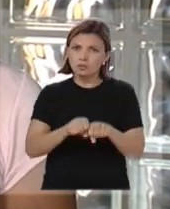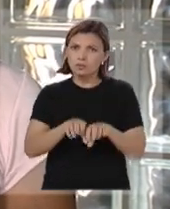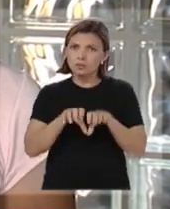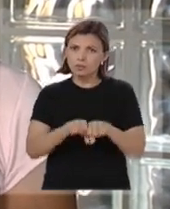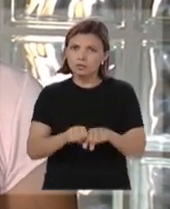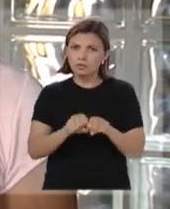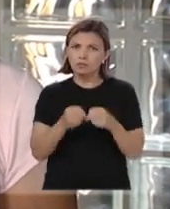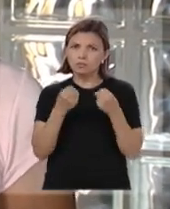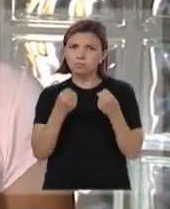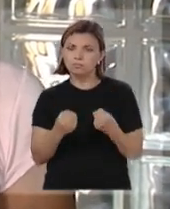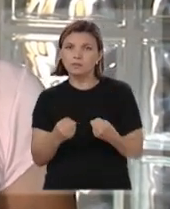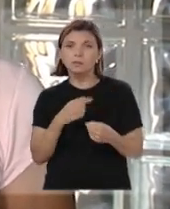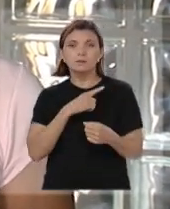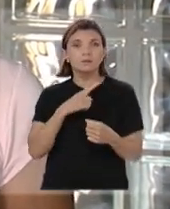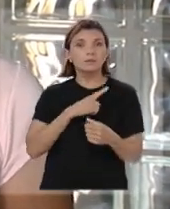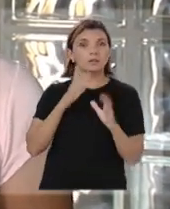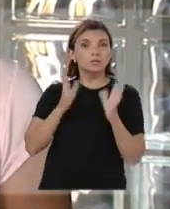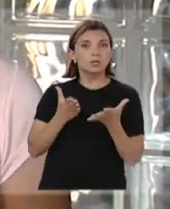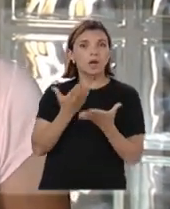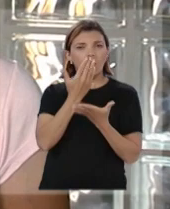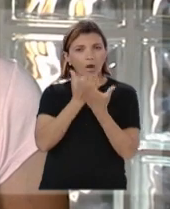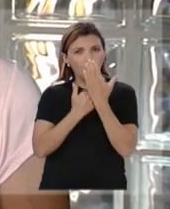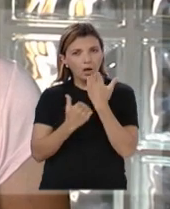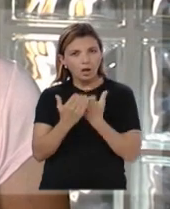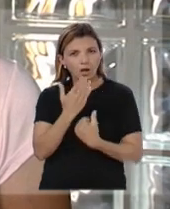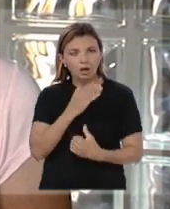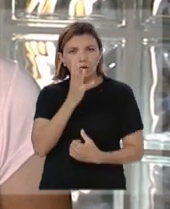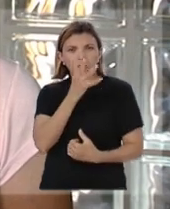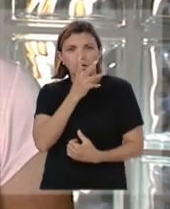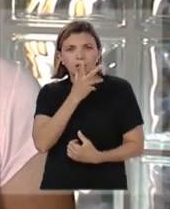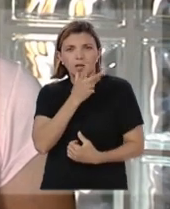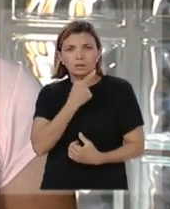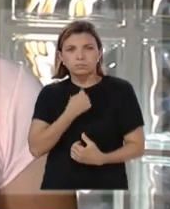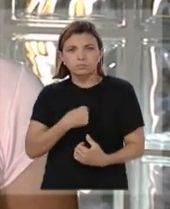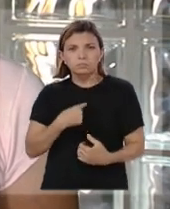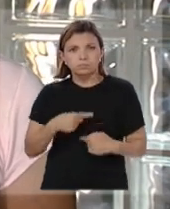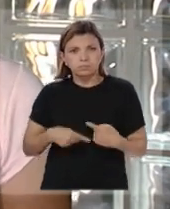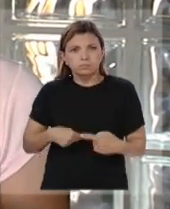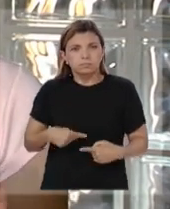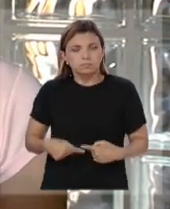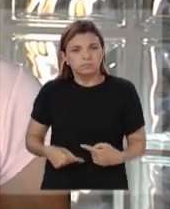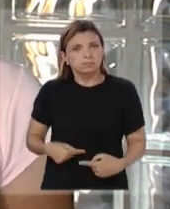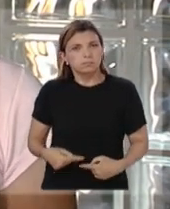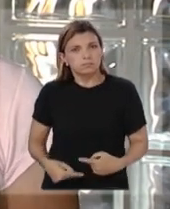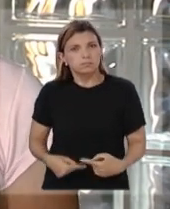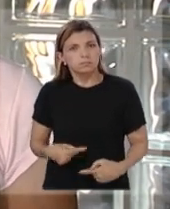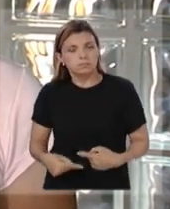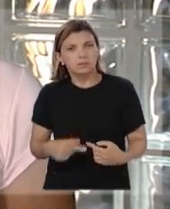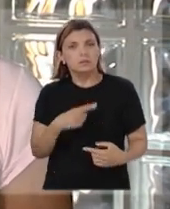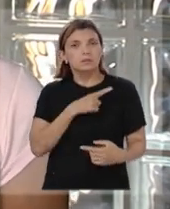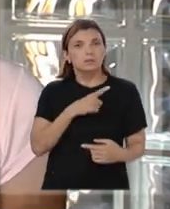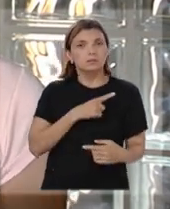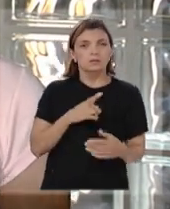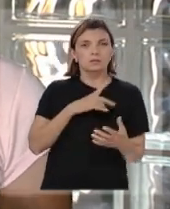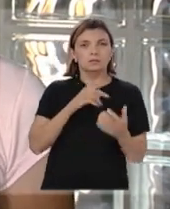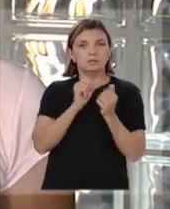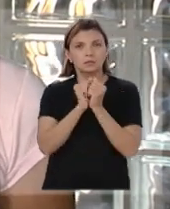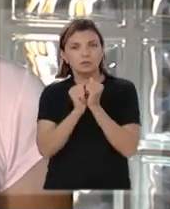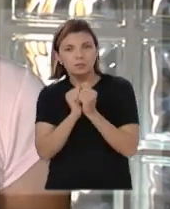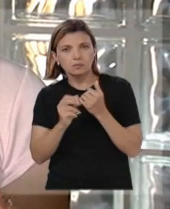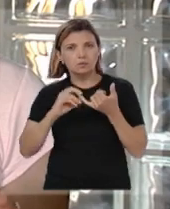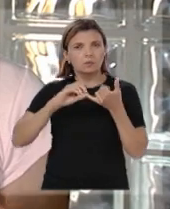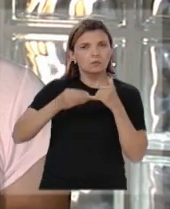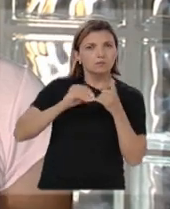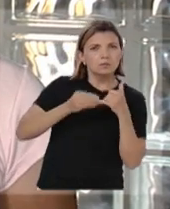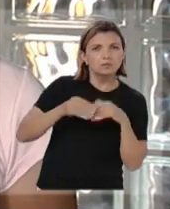os carboidratos complexos são estruturas maiores e têm digestão e absorção mais lentas. É o caso dos carboidratos presentes nos